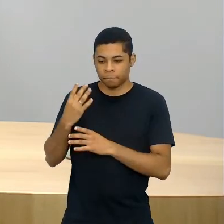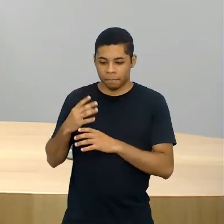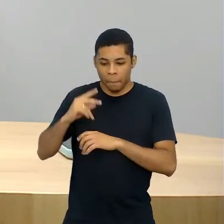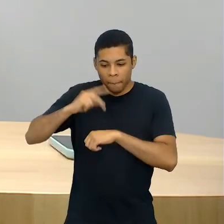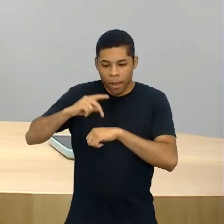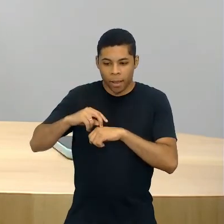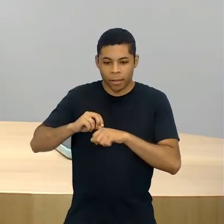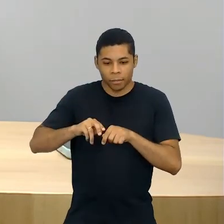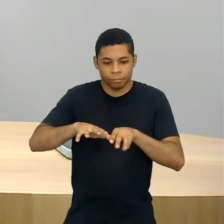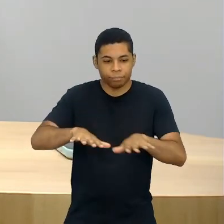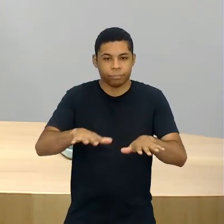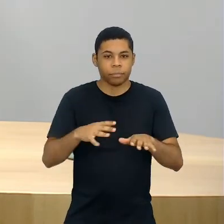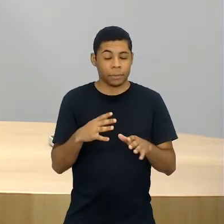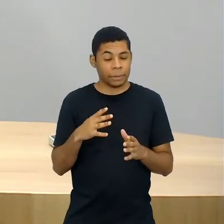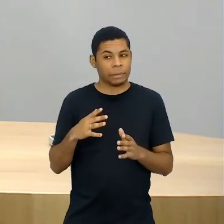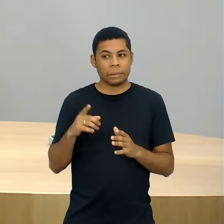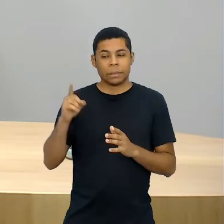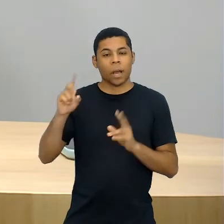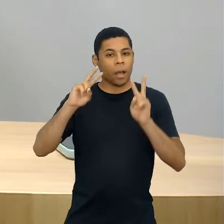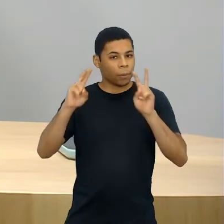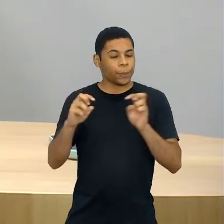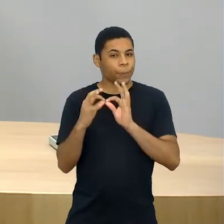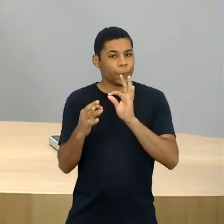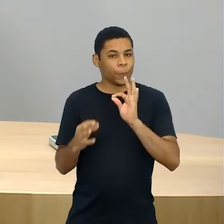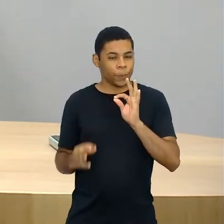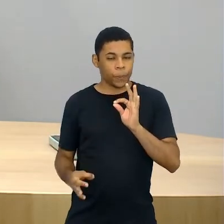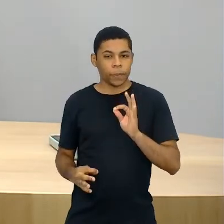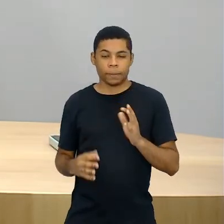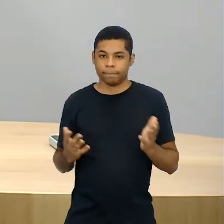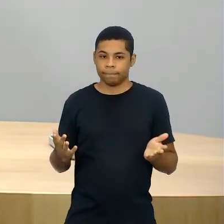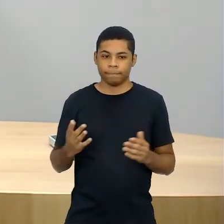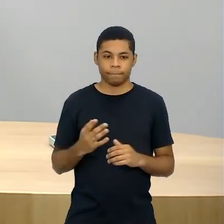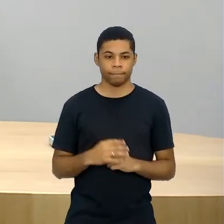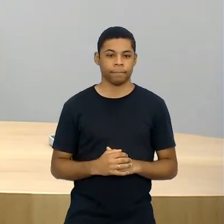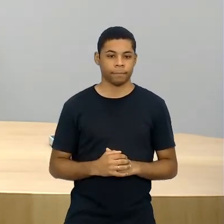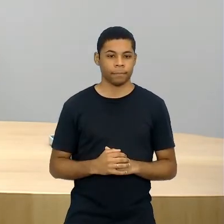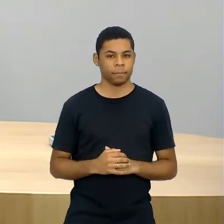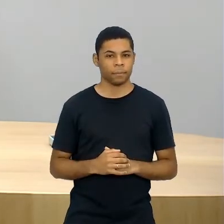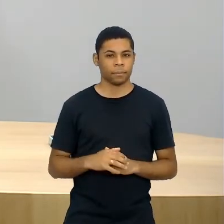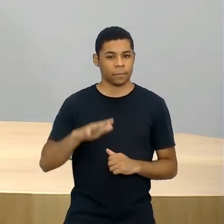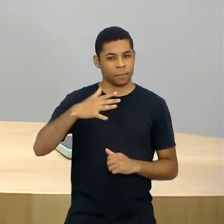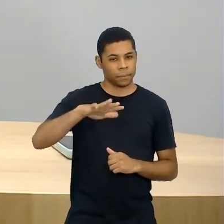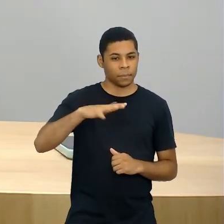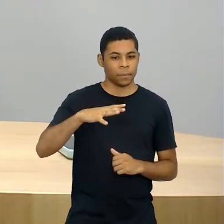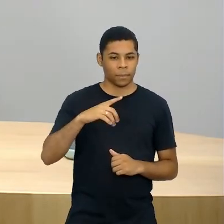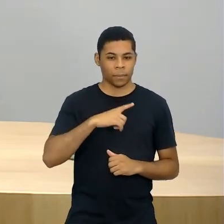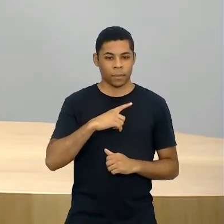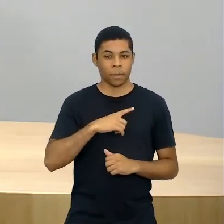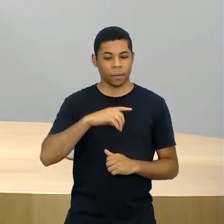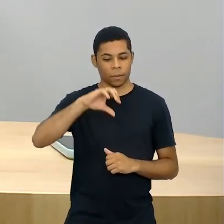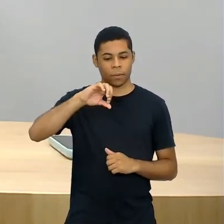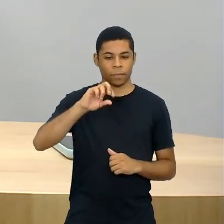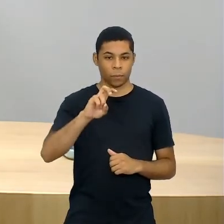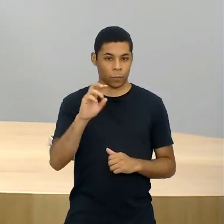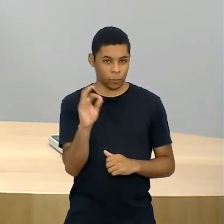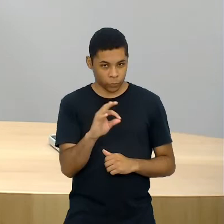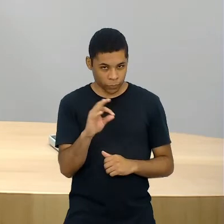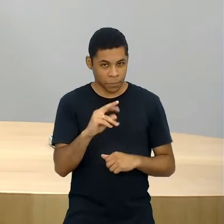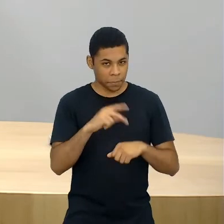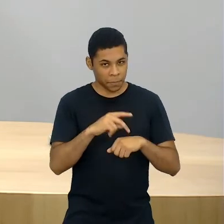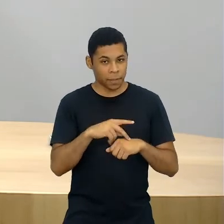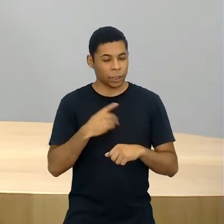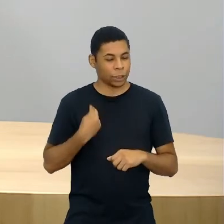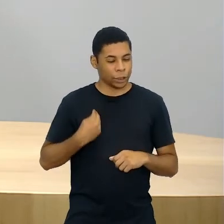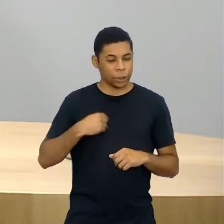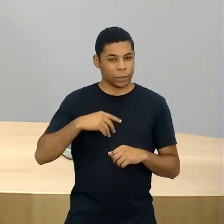rochas é muito extensa, né? Vale lembrar que nós falamos aí que mais, em torno aí de 95% das rochas que nós temos aqui no